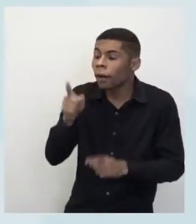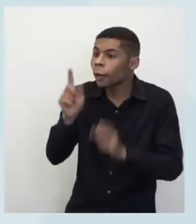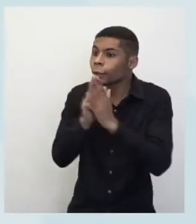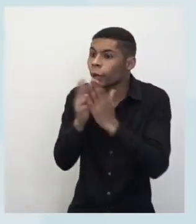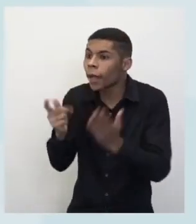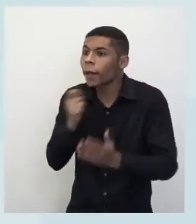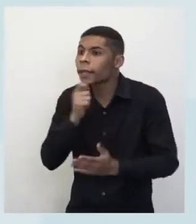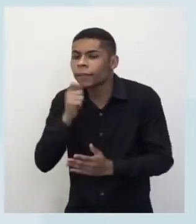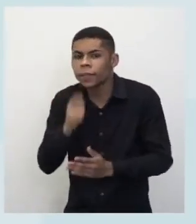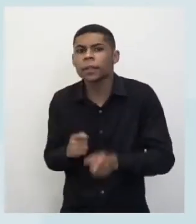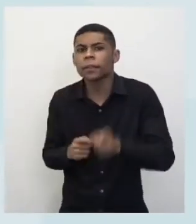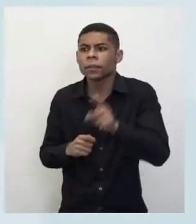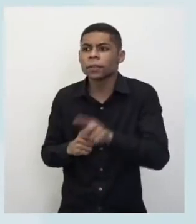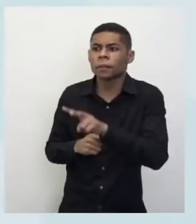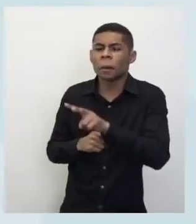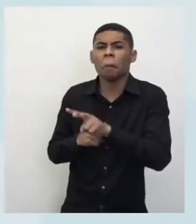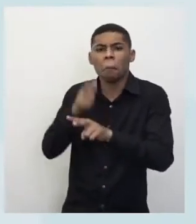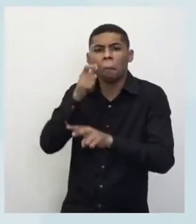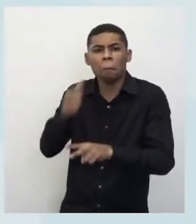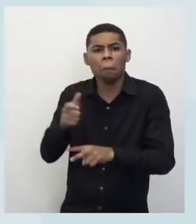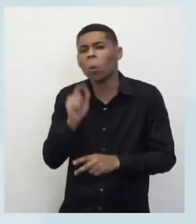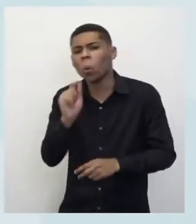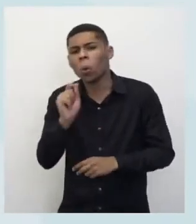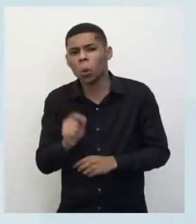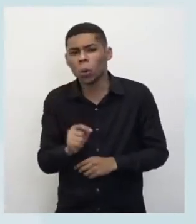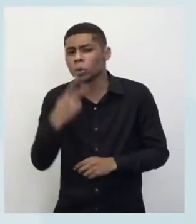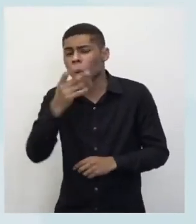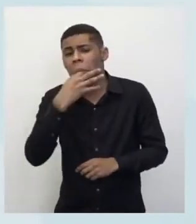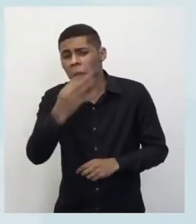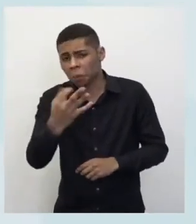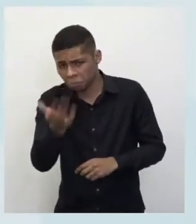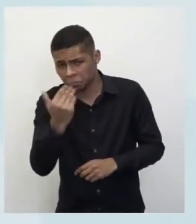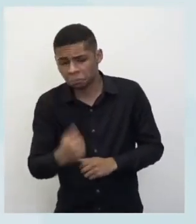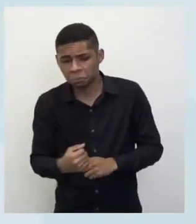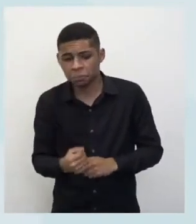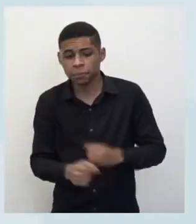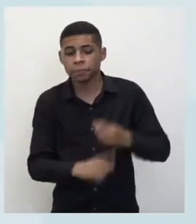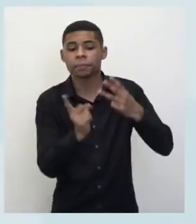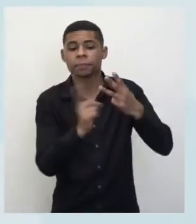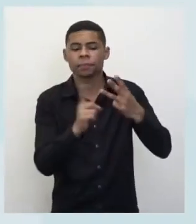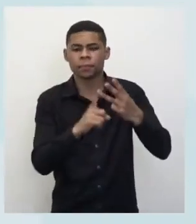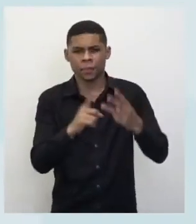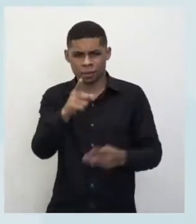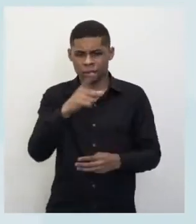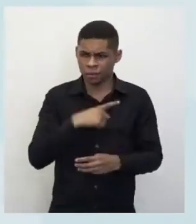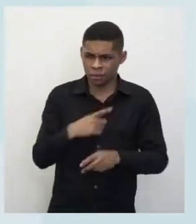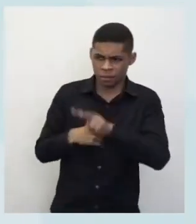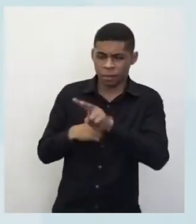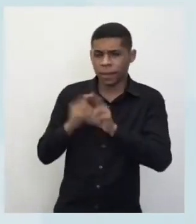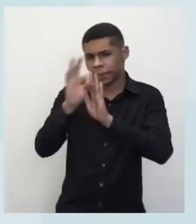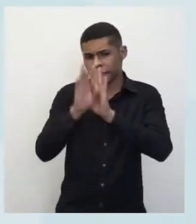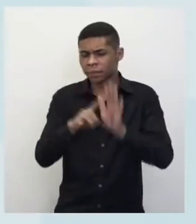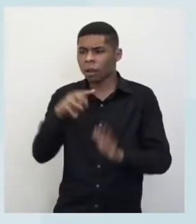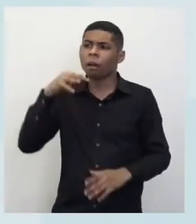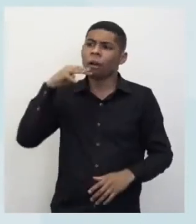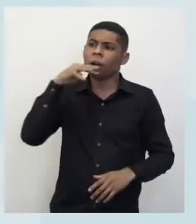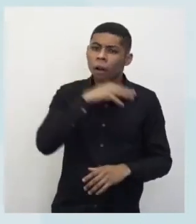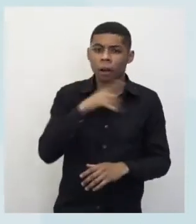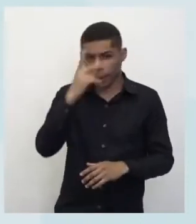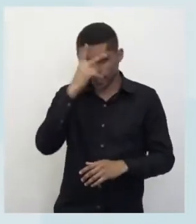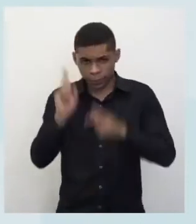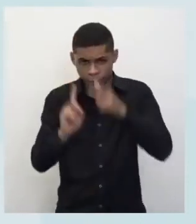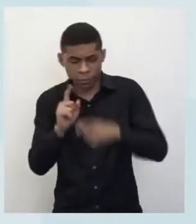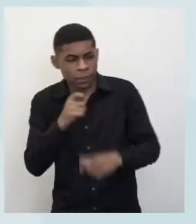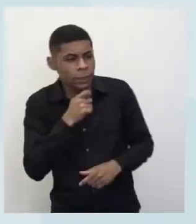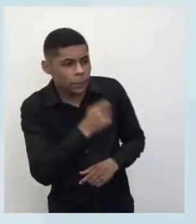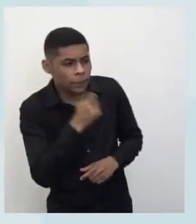essa entrevista? E letra C. Há alguma evidência de que o entrevistador chegou a fazer